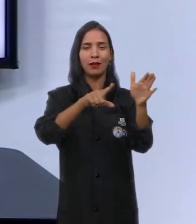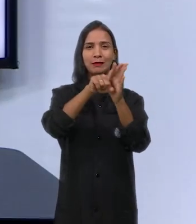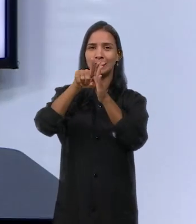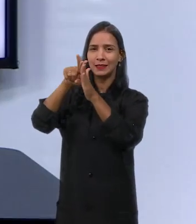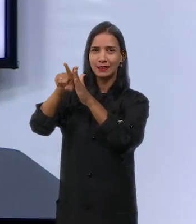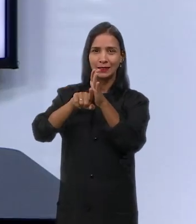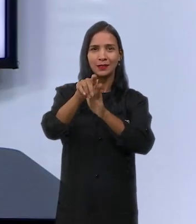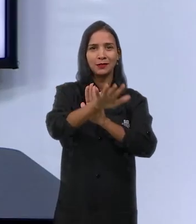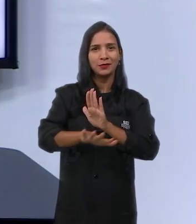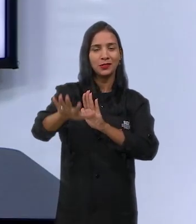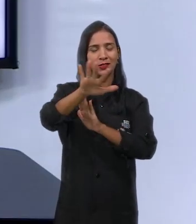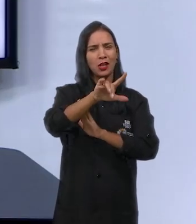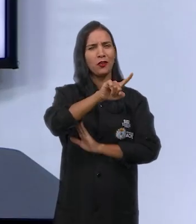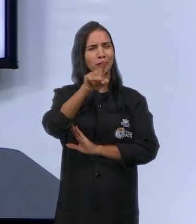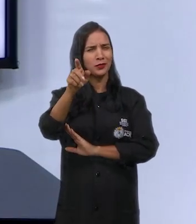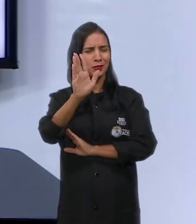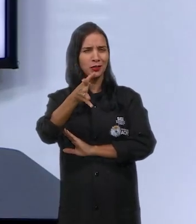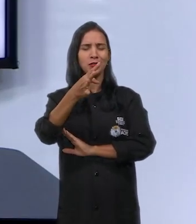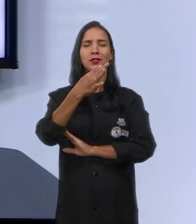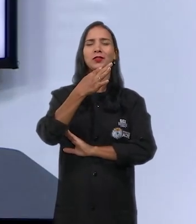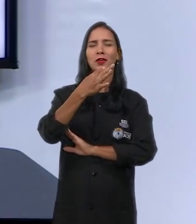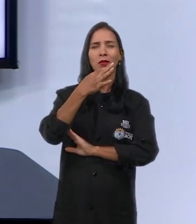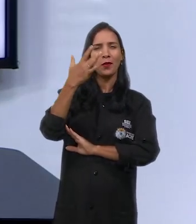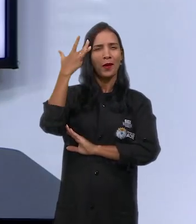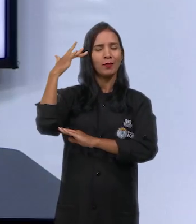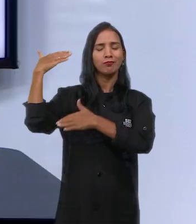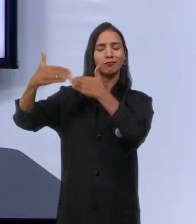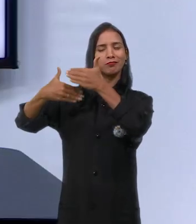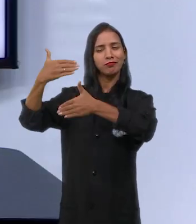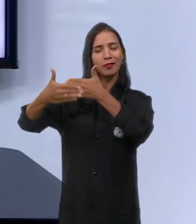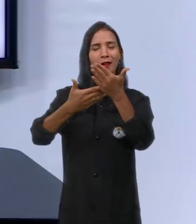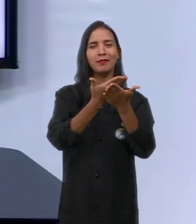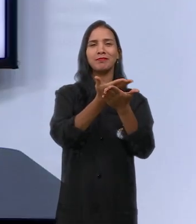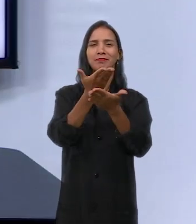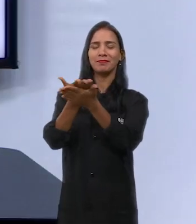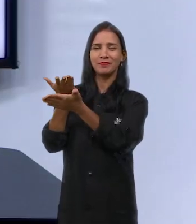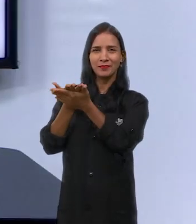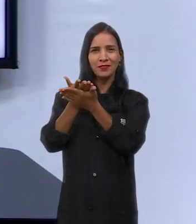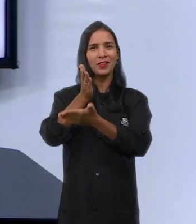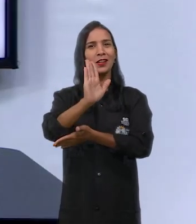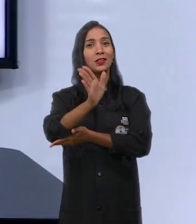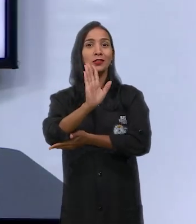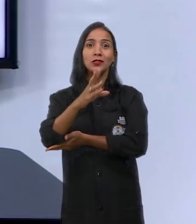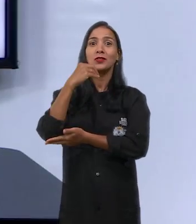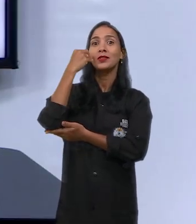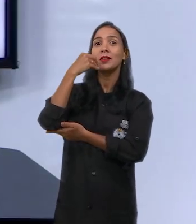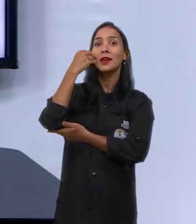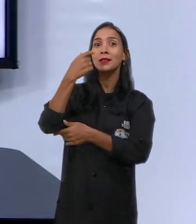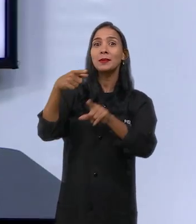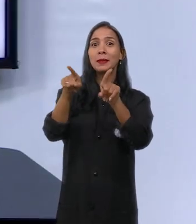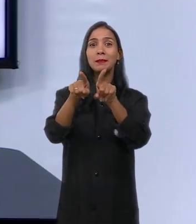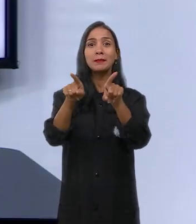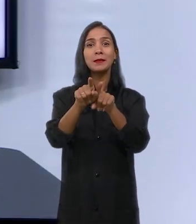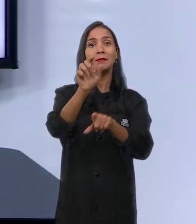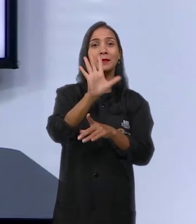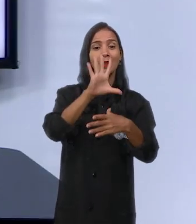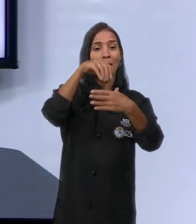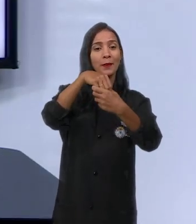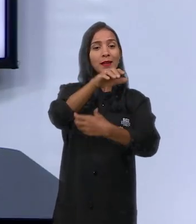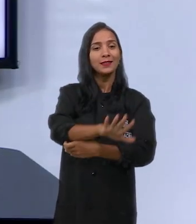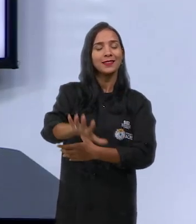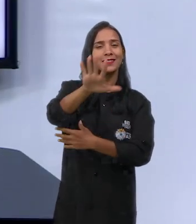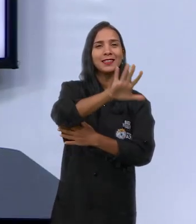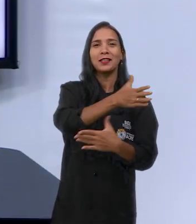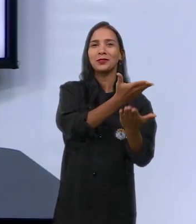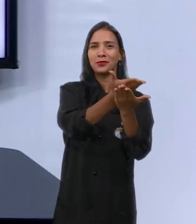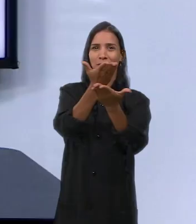já deve ter visto na sua trajetória escolar, que você já deve ter vivenciado dentro do universo escolar e que vamos